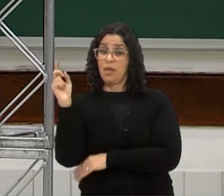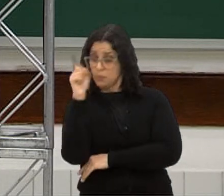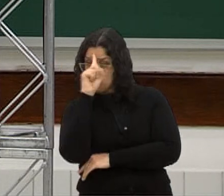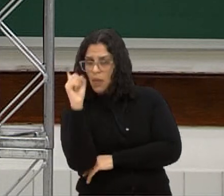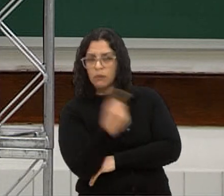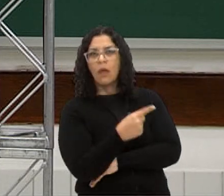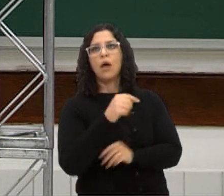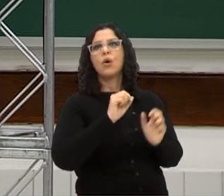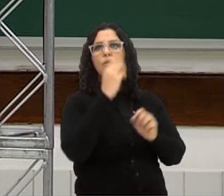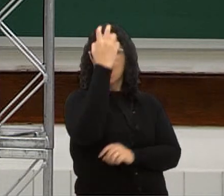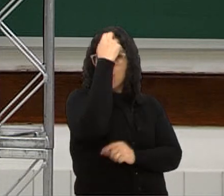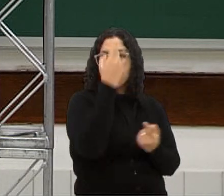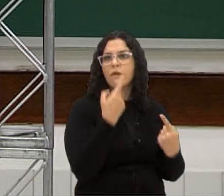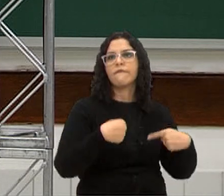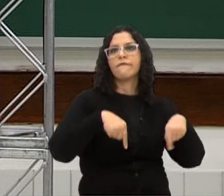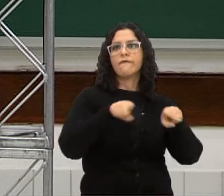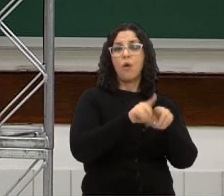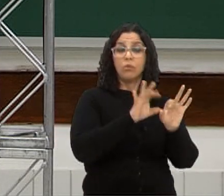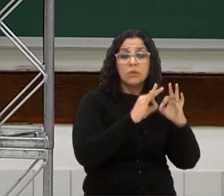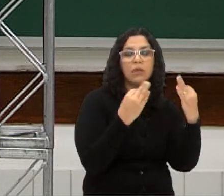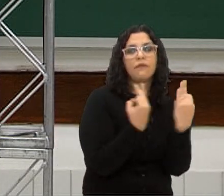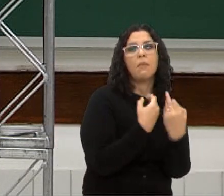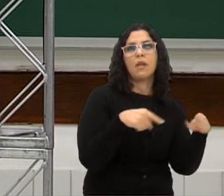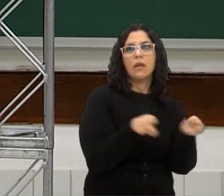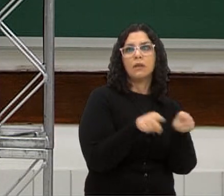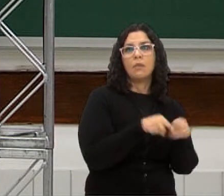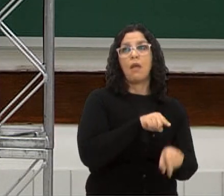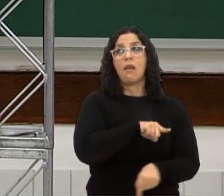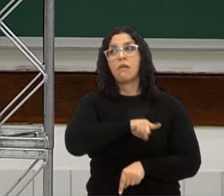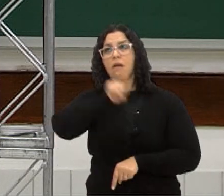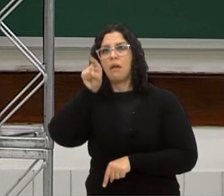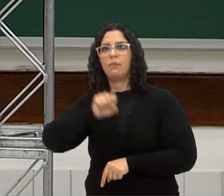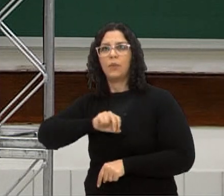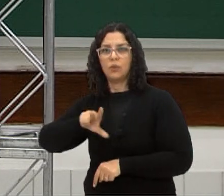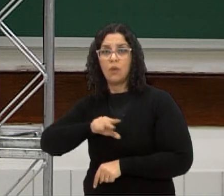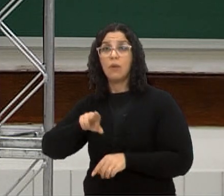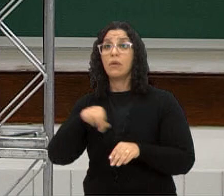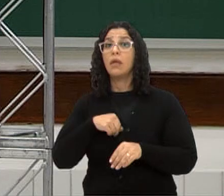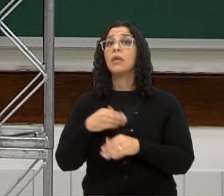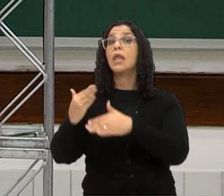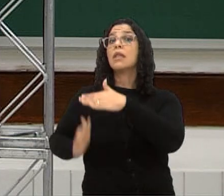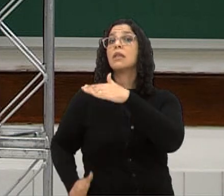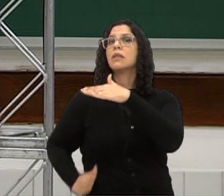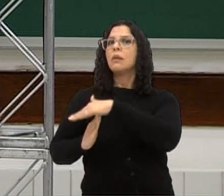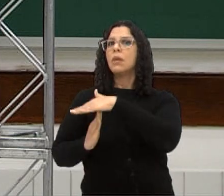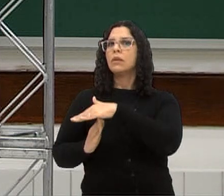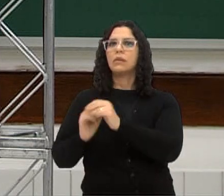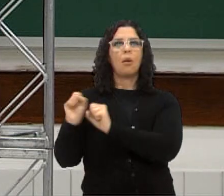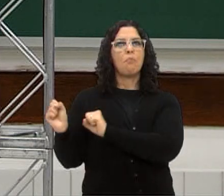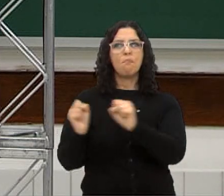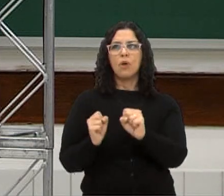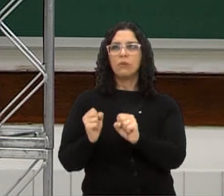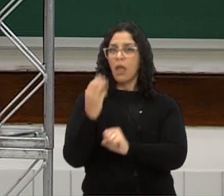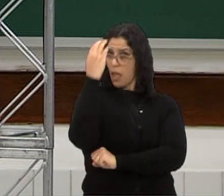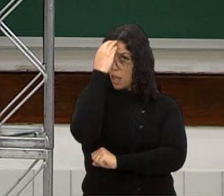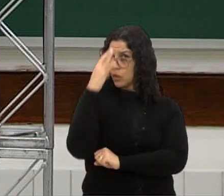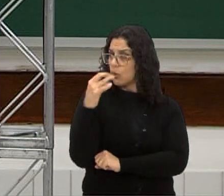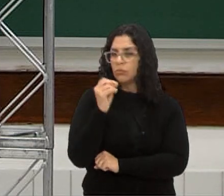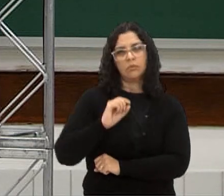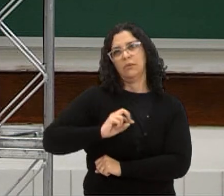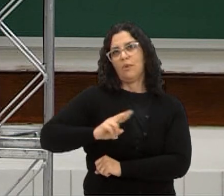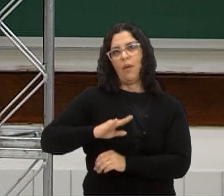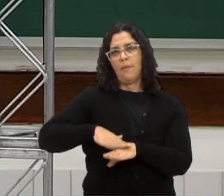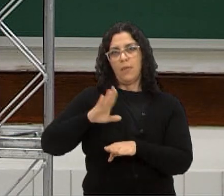João VI e sua família e limitou o poder, ou seja, acabando com a monarquia absoluta que tinha em